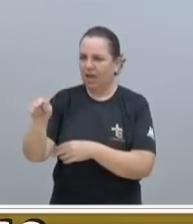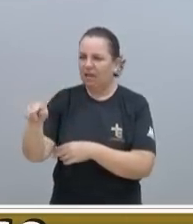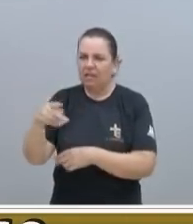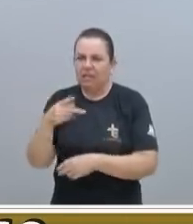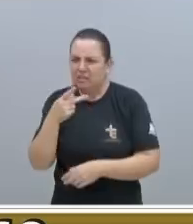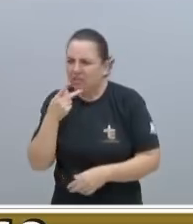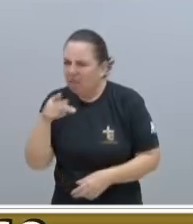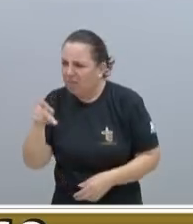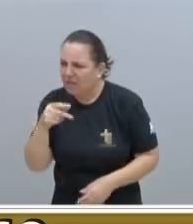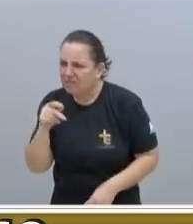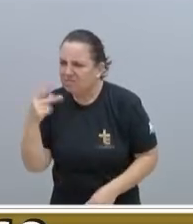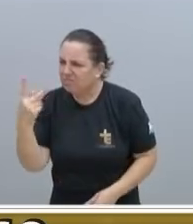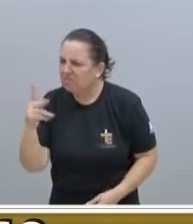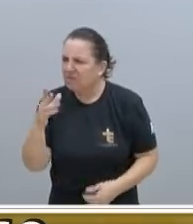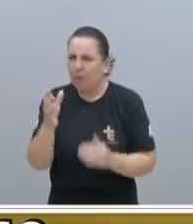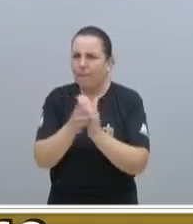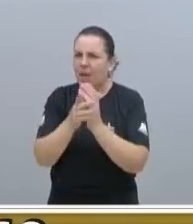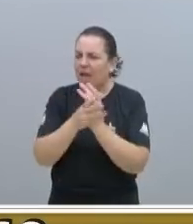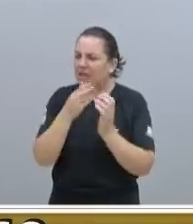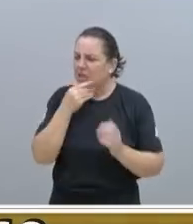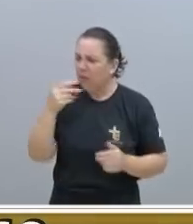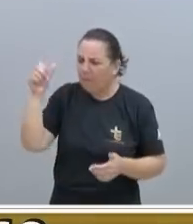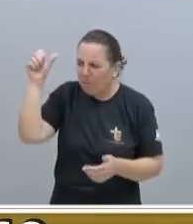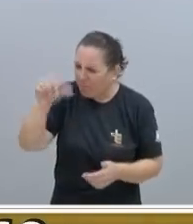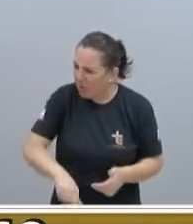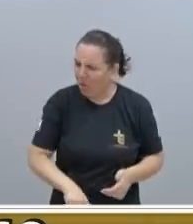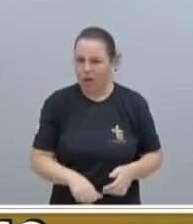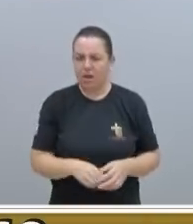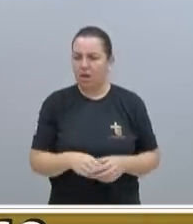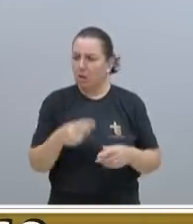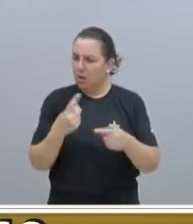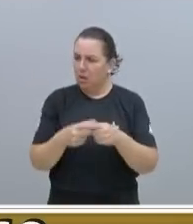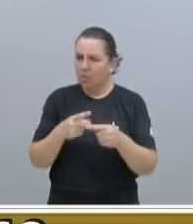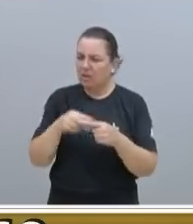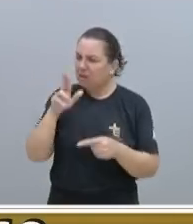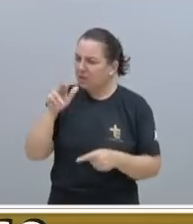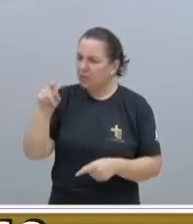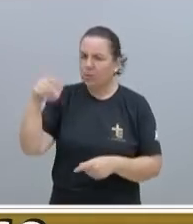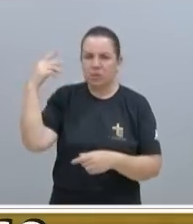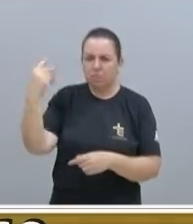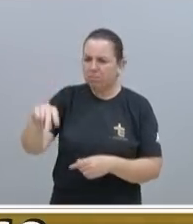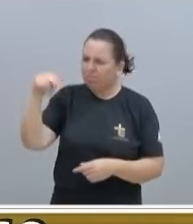pior dos nossos porque ele nunca te agrediu